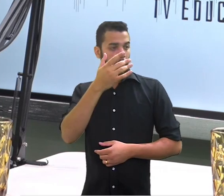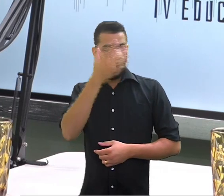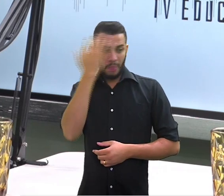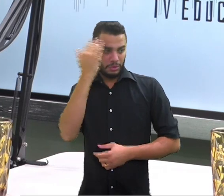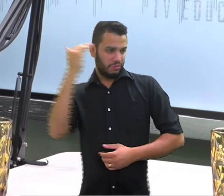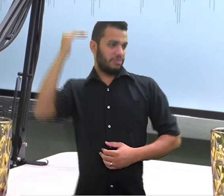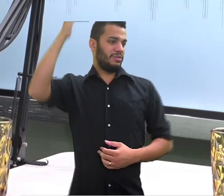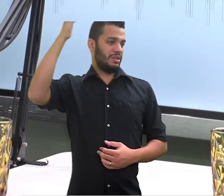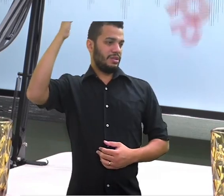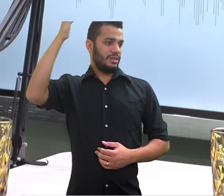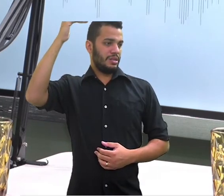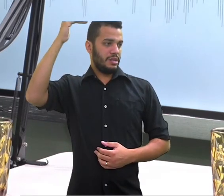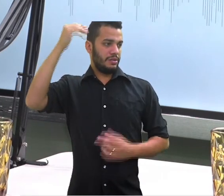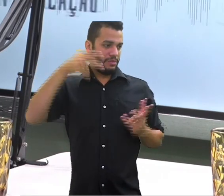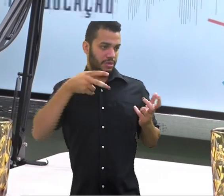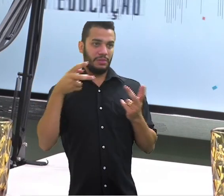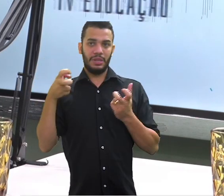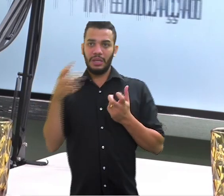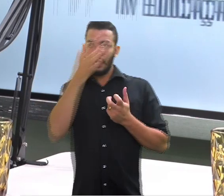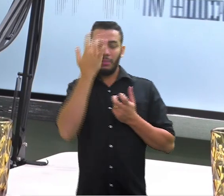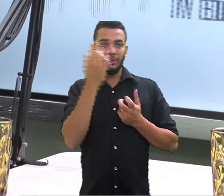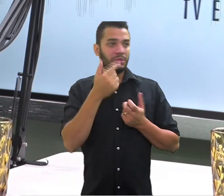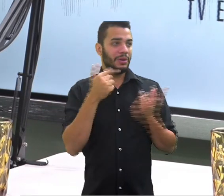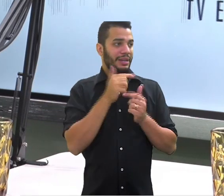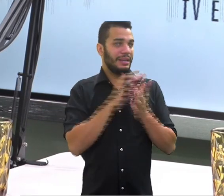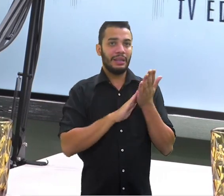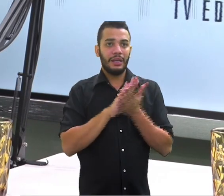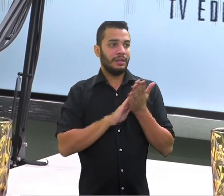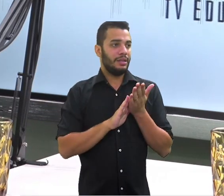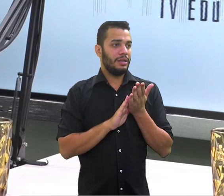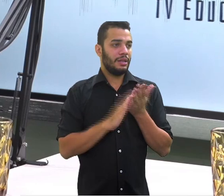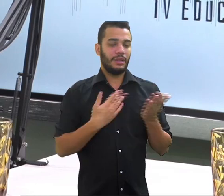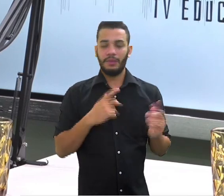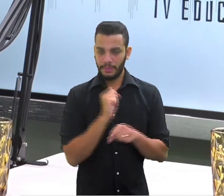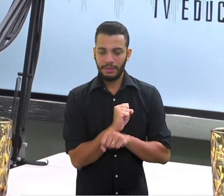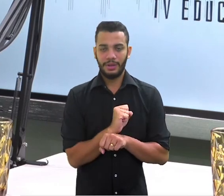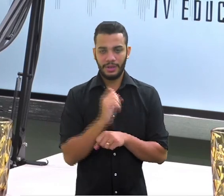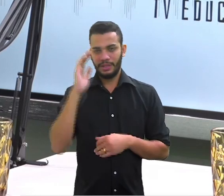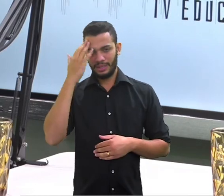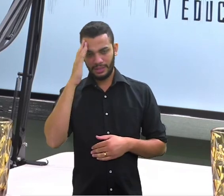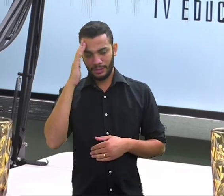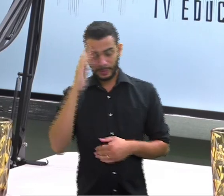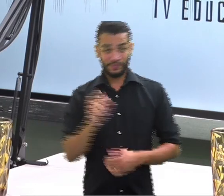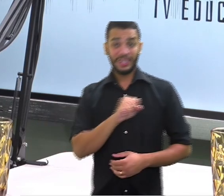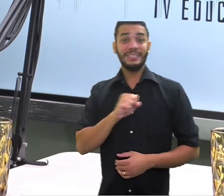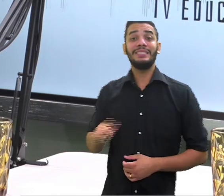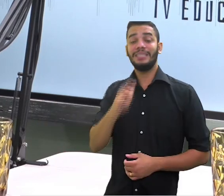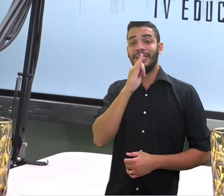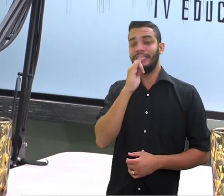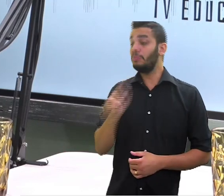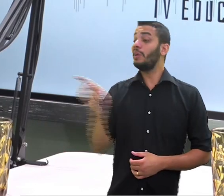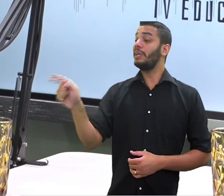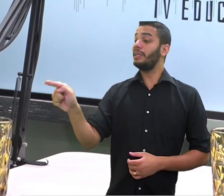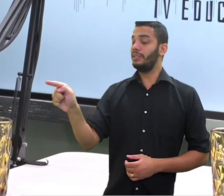ali, ela olha para você muitas vezes pedindo socorro. Você não faz nada. Você só sorri. Eu não estou fazendo nada. Tá sim, você está